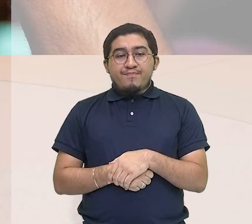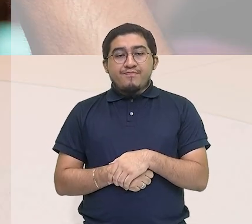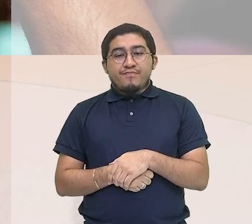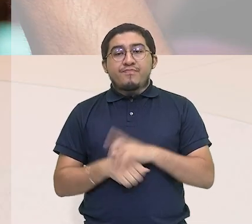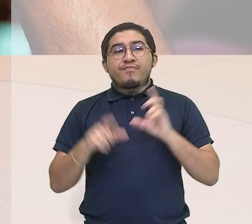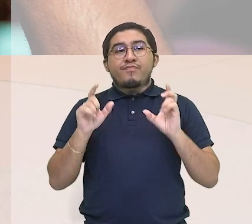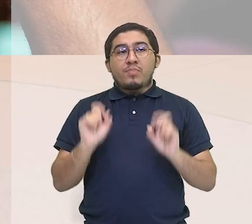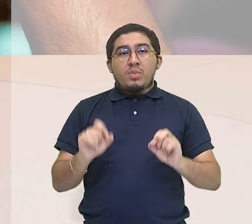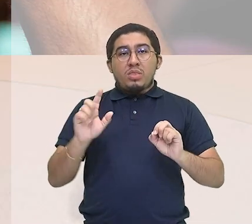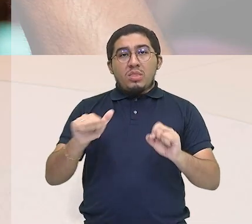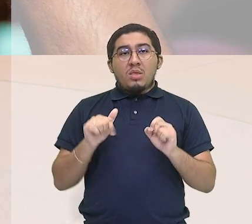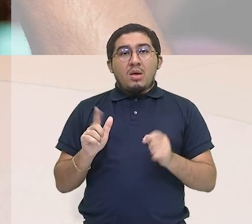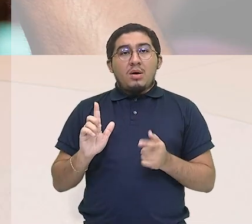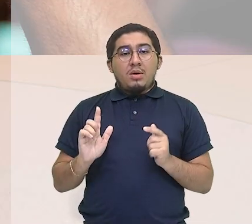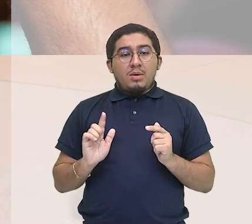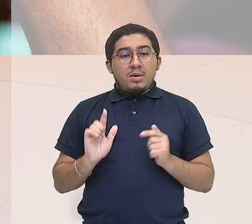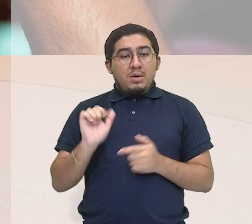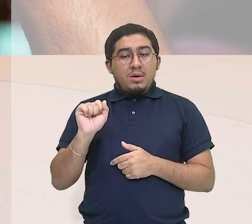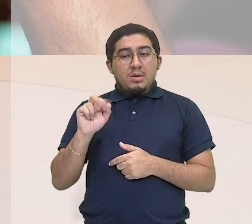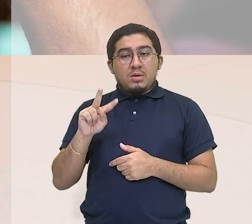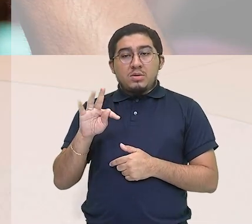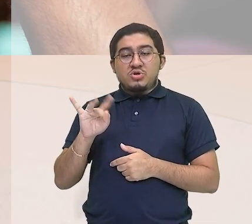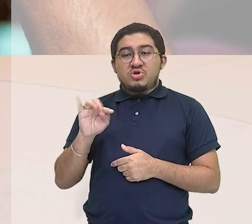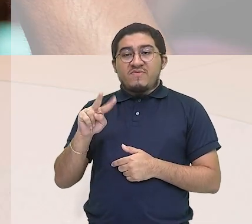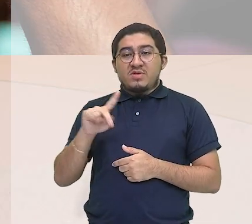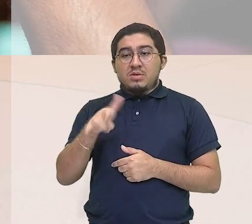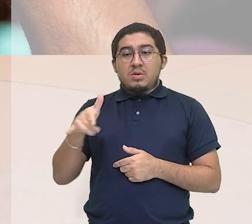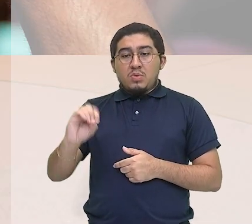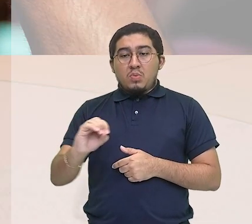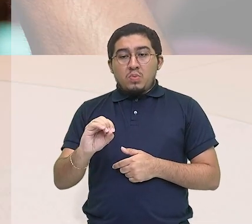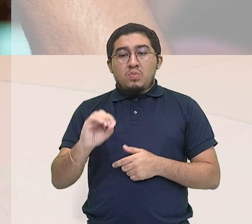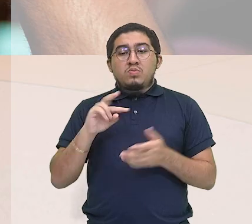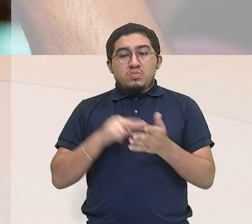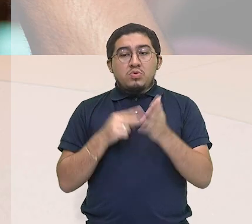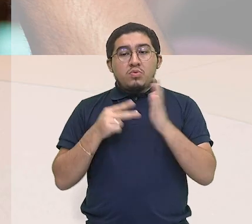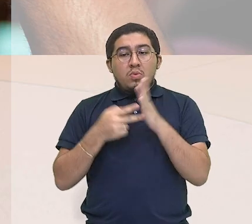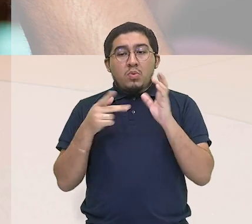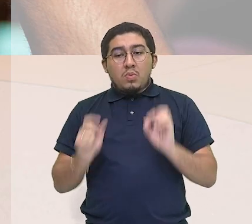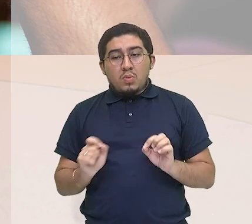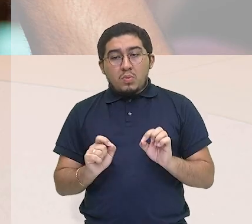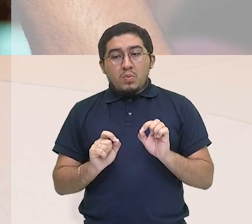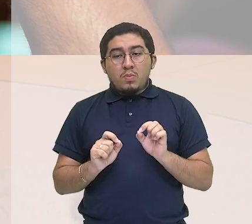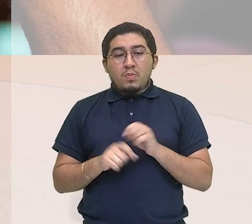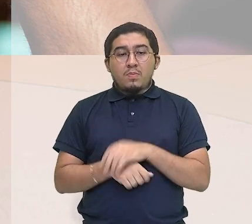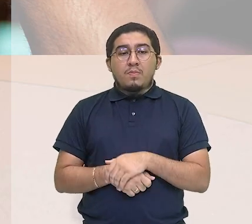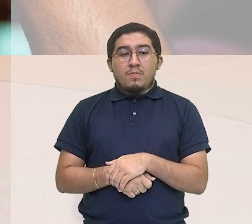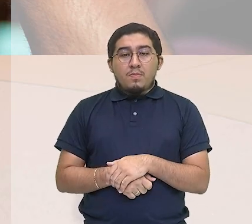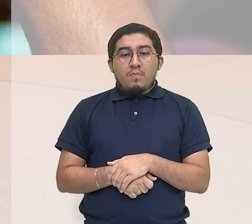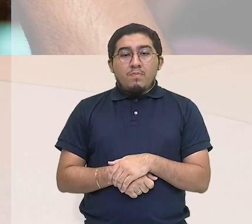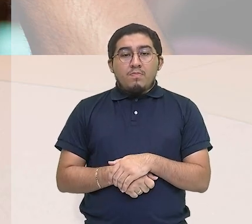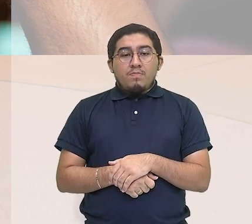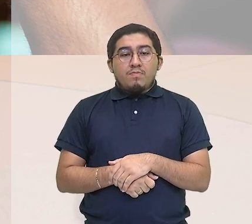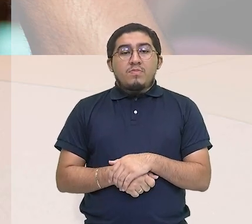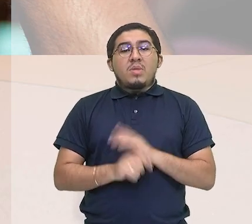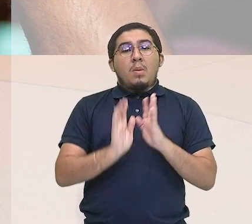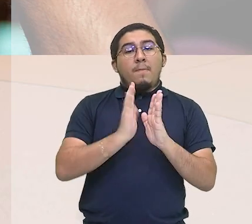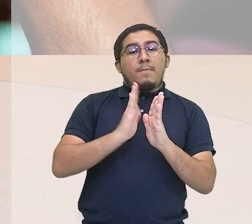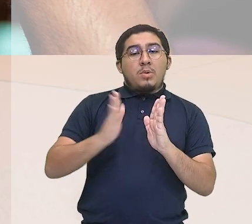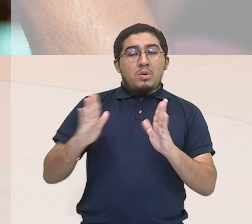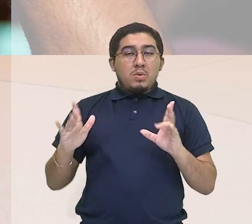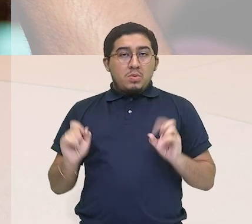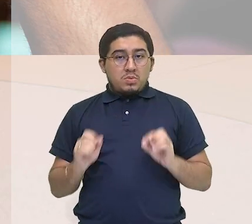da ativação. Este nível significa que é o processo pelo qual os